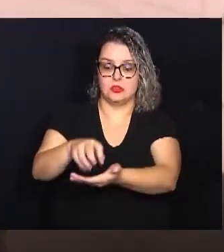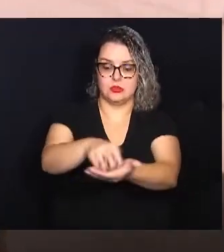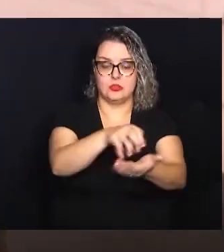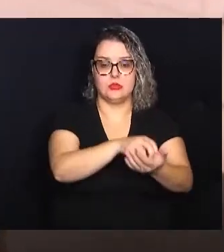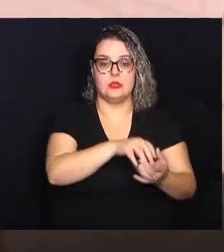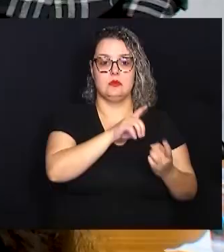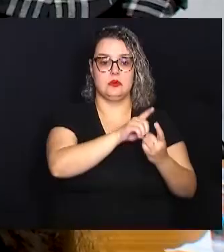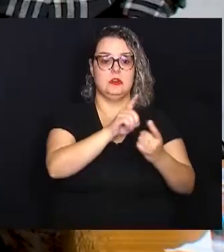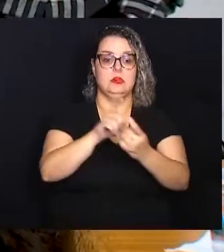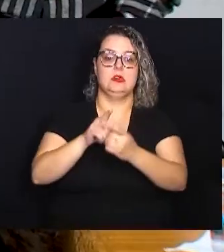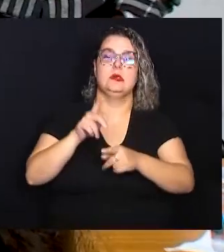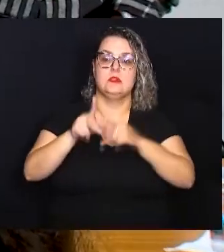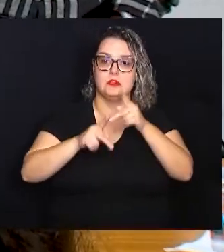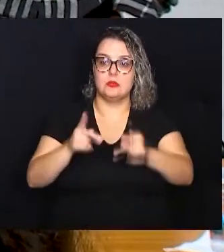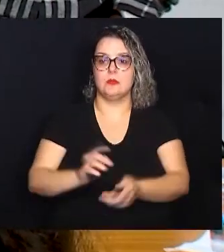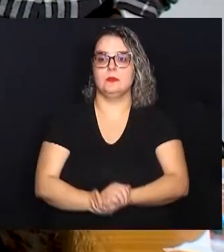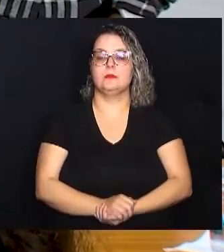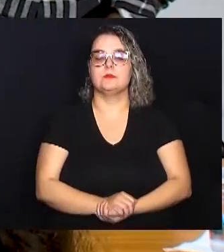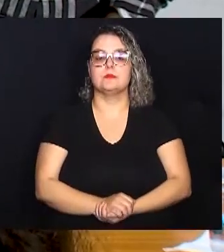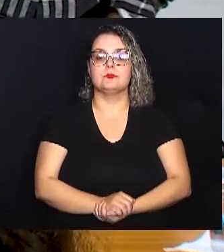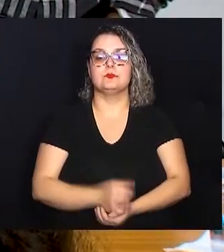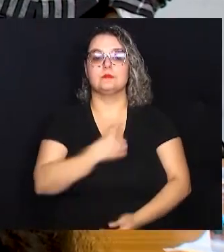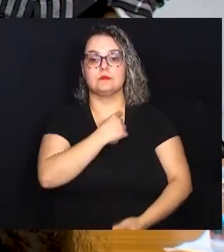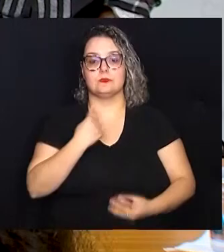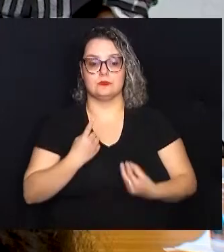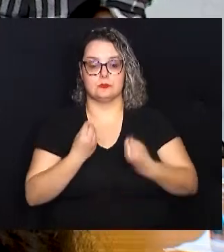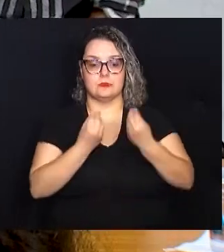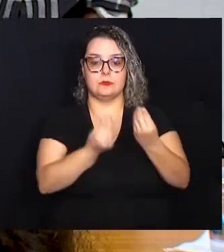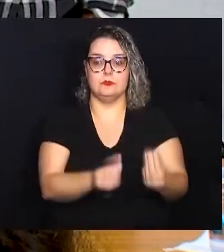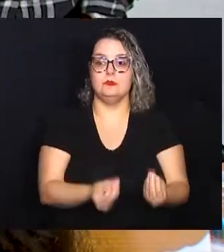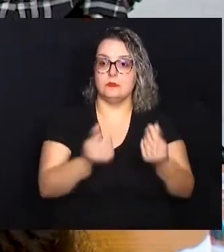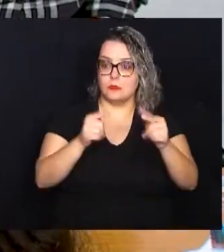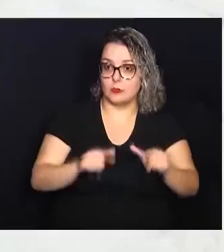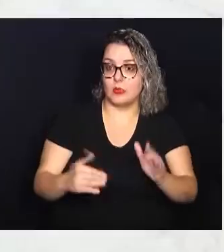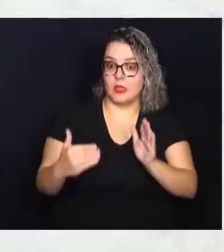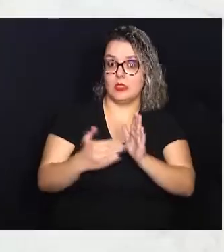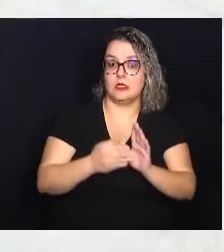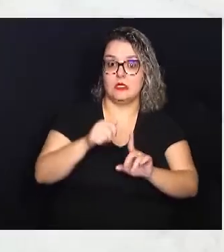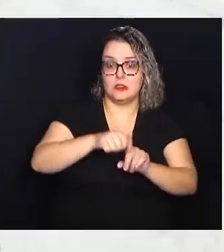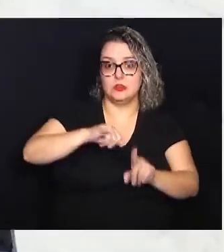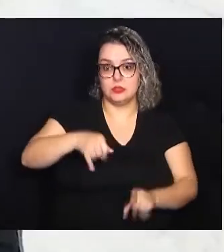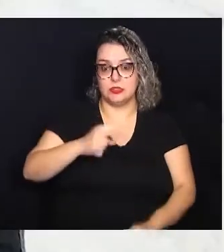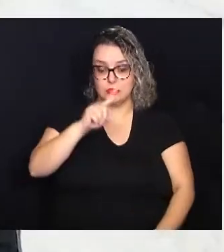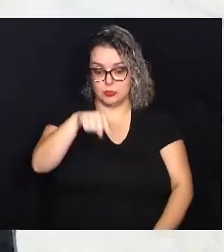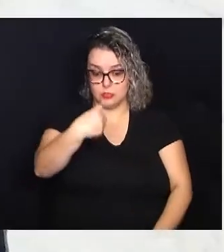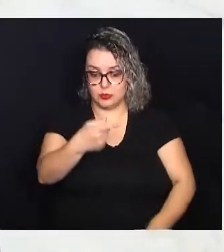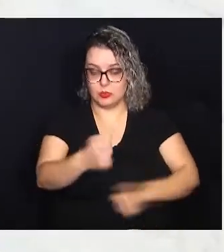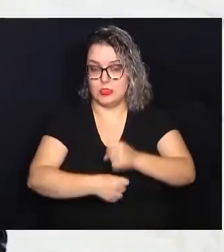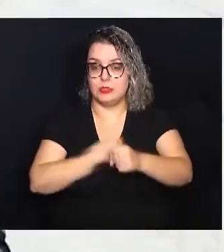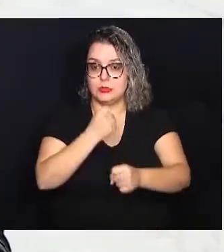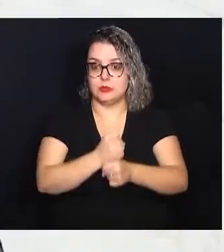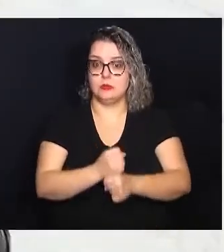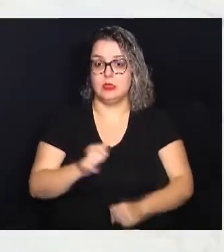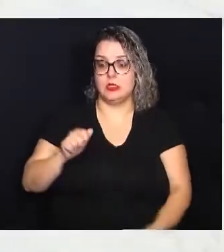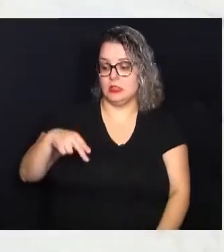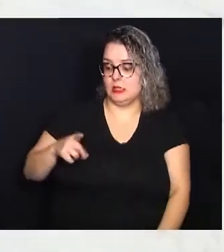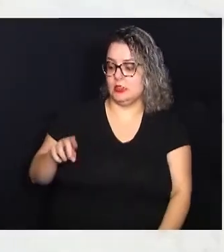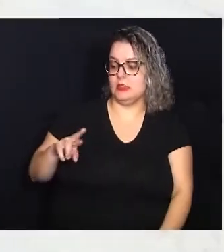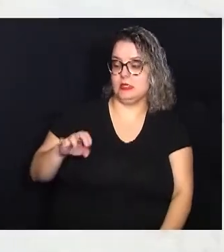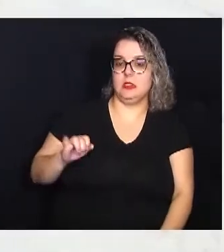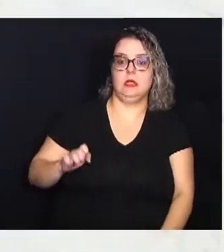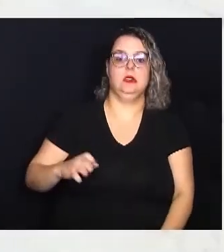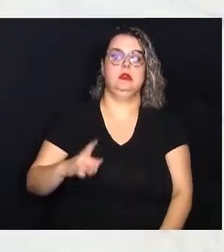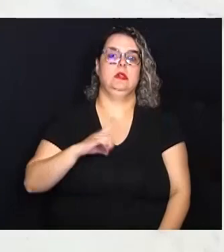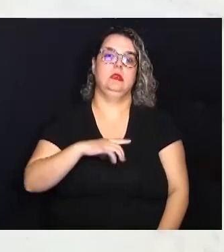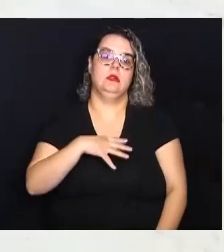a essa população. O prazo para a entrega do espaço é até janeiro do próximo ano. Para a Andréia, que terá seu filho atendido